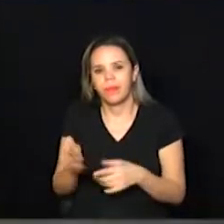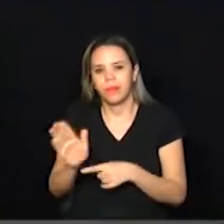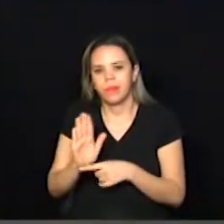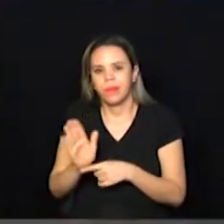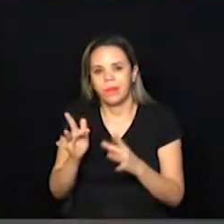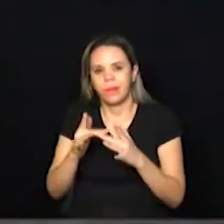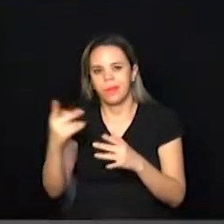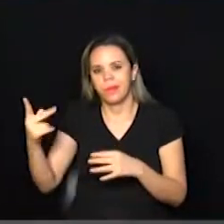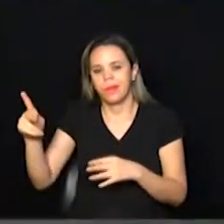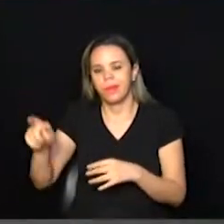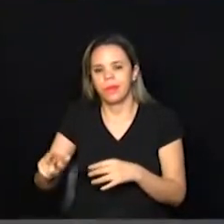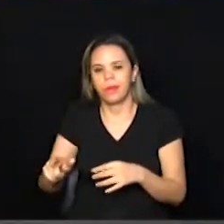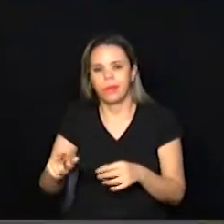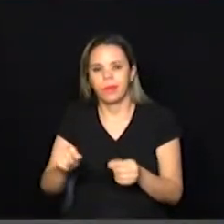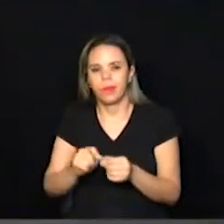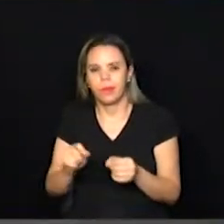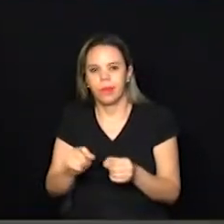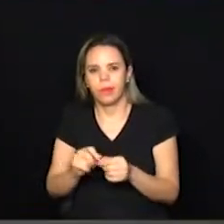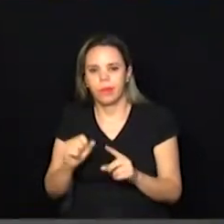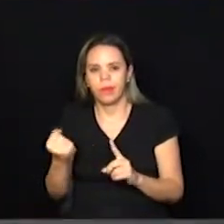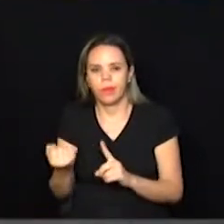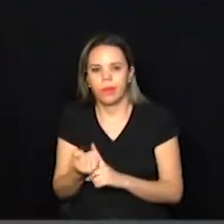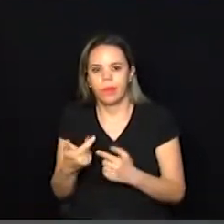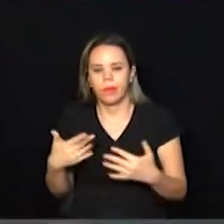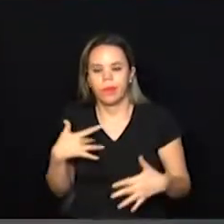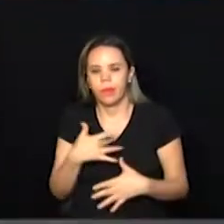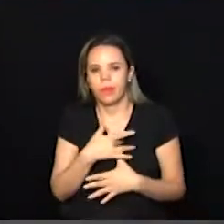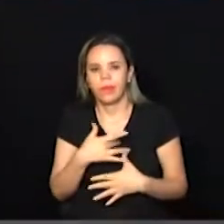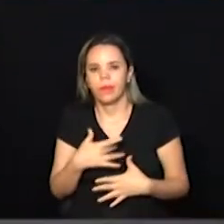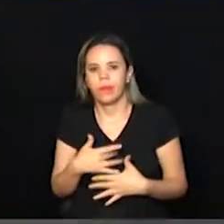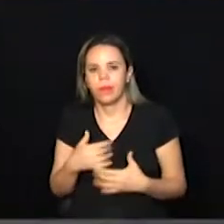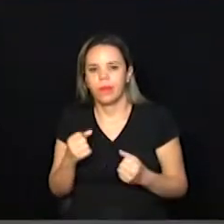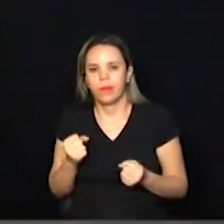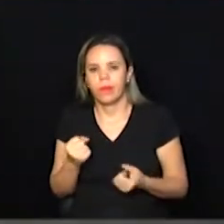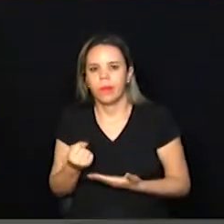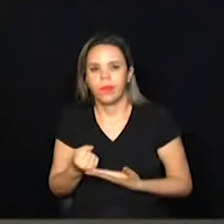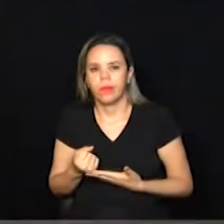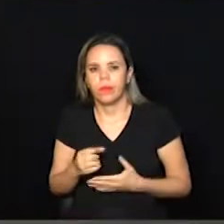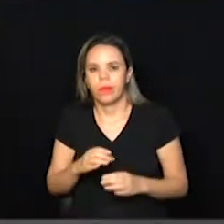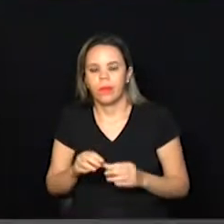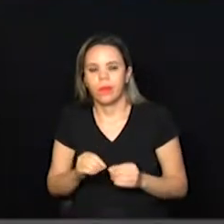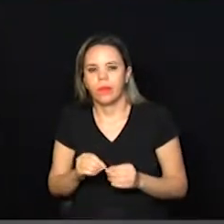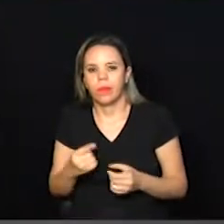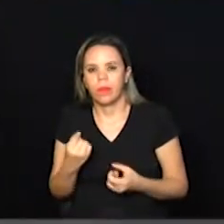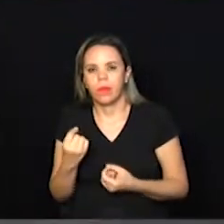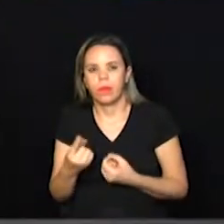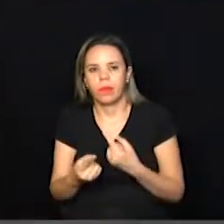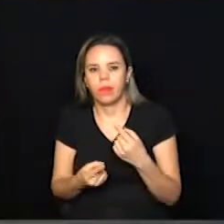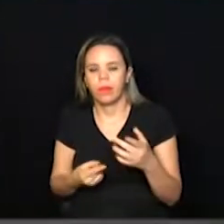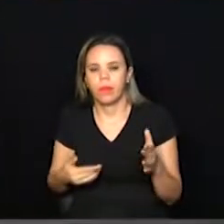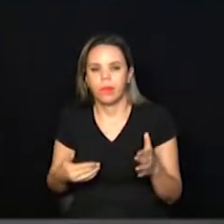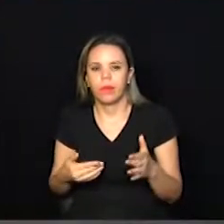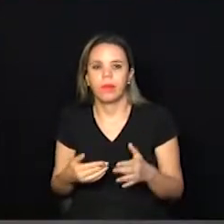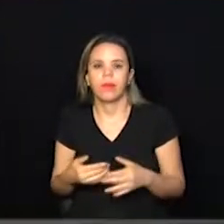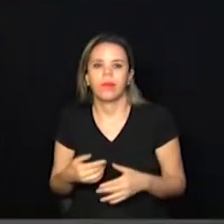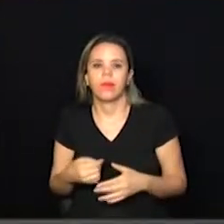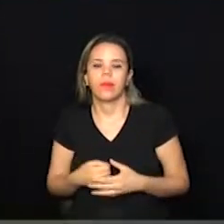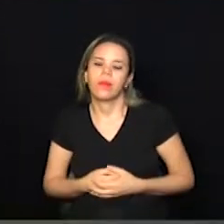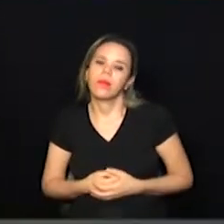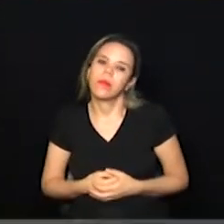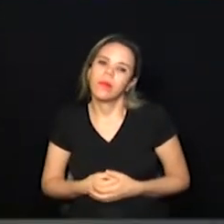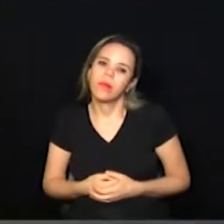com a outra ponta. Essa outra ponta pode ser assistência, pode ser saúde, para que possa fazer. Nós tivemos alguns embates não,